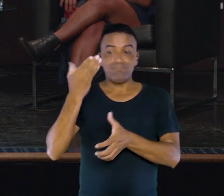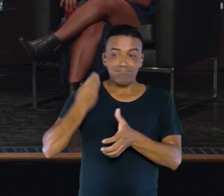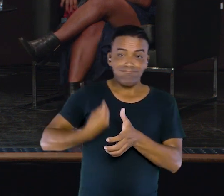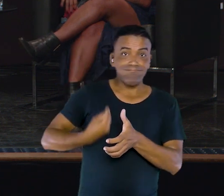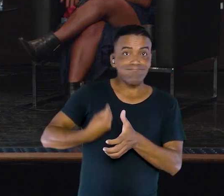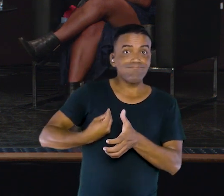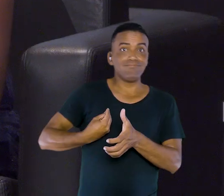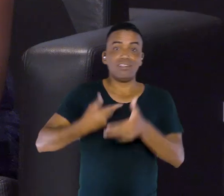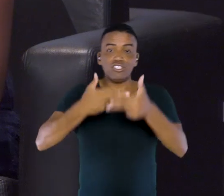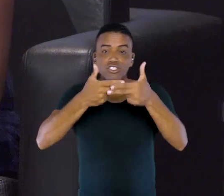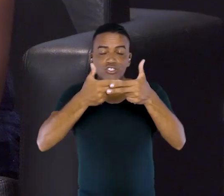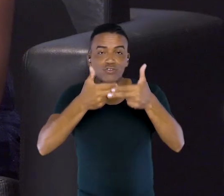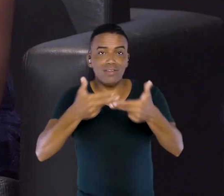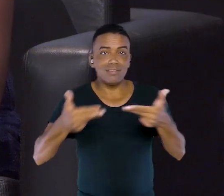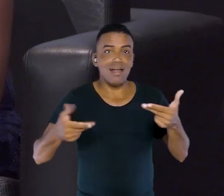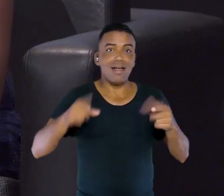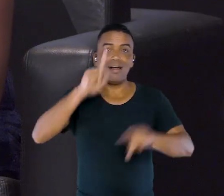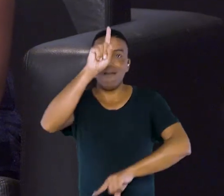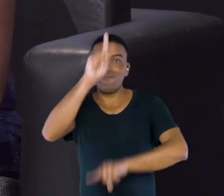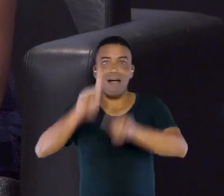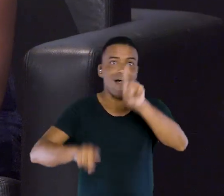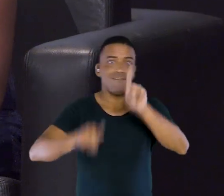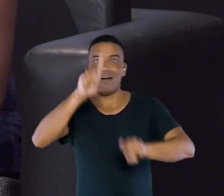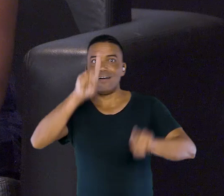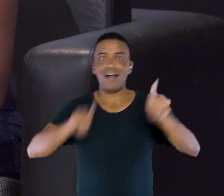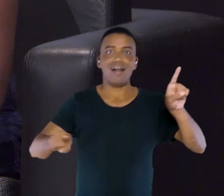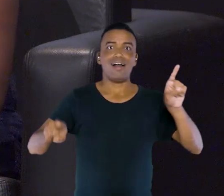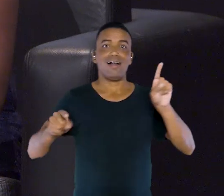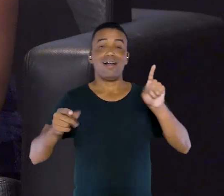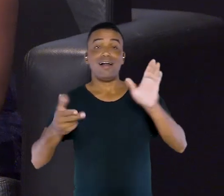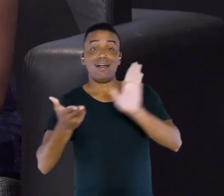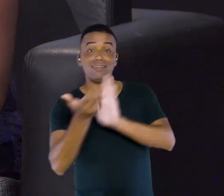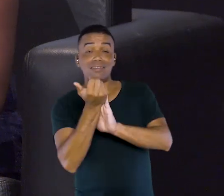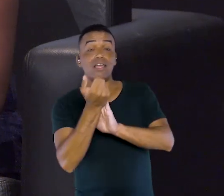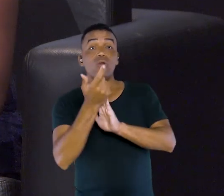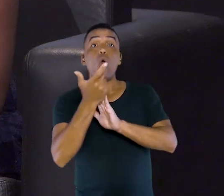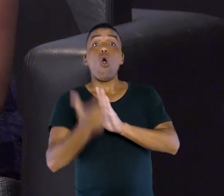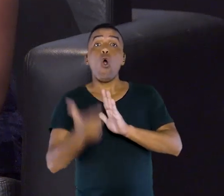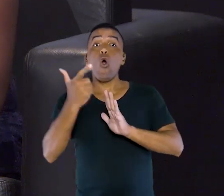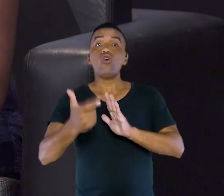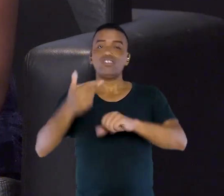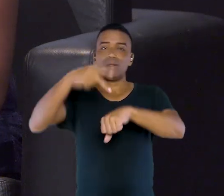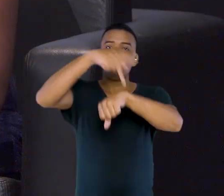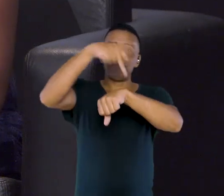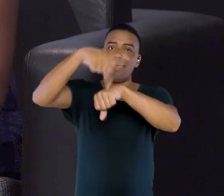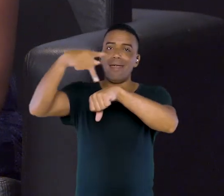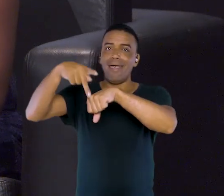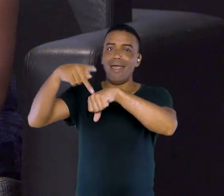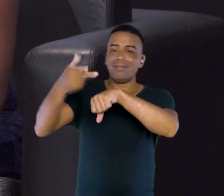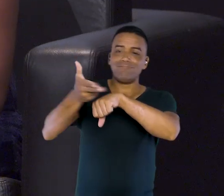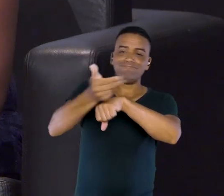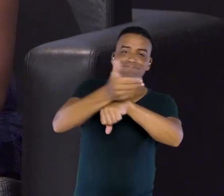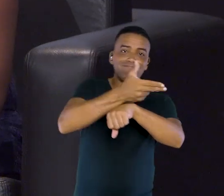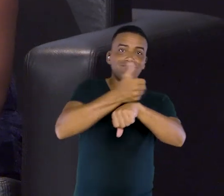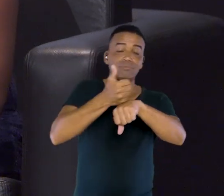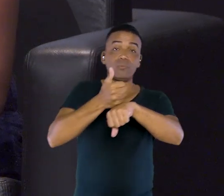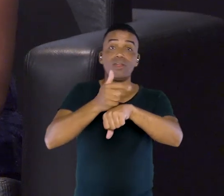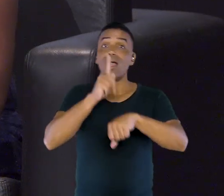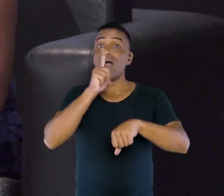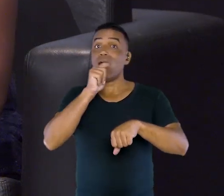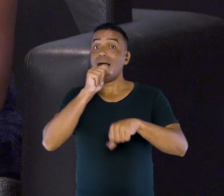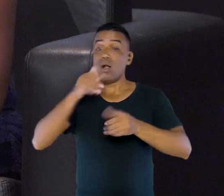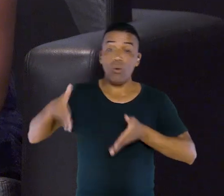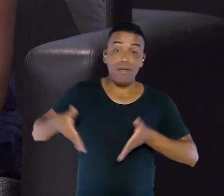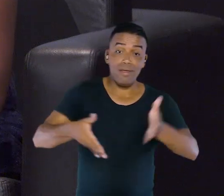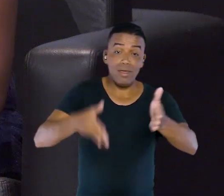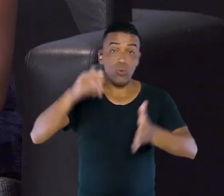né, essa diversidade, essa variedade de desenhos nas pedras. E o Rio Negro,